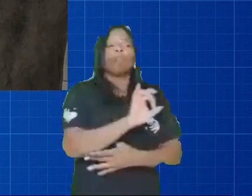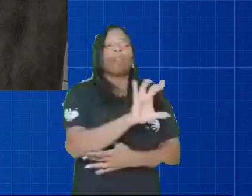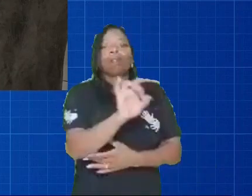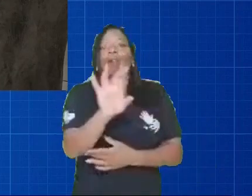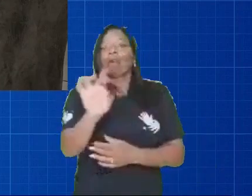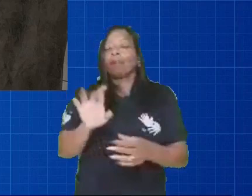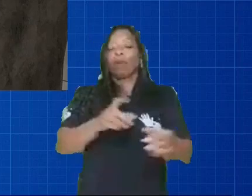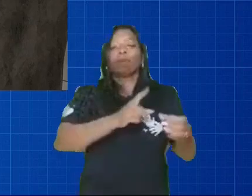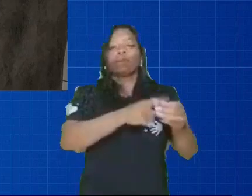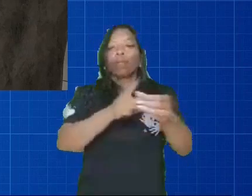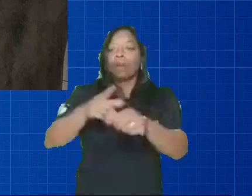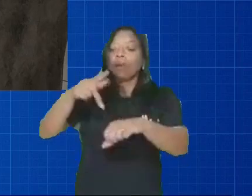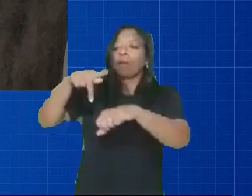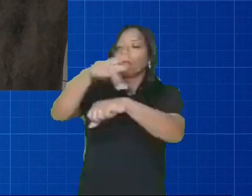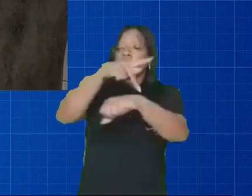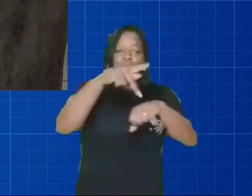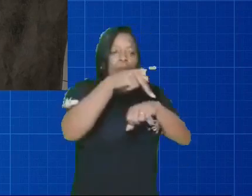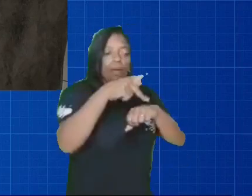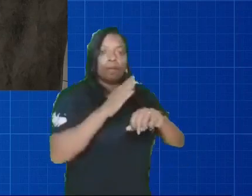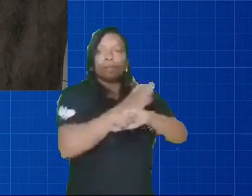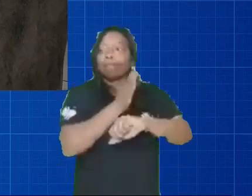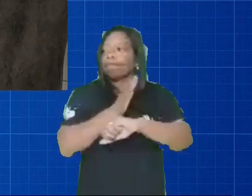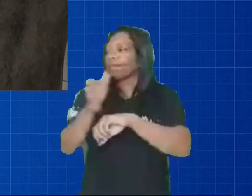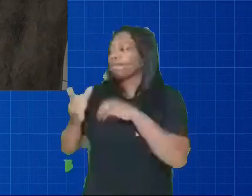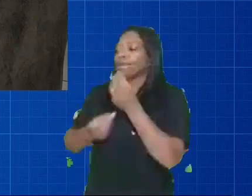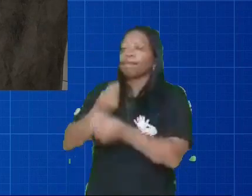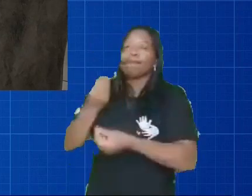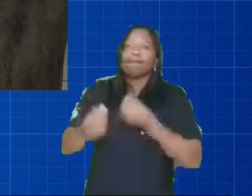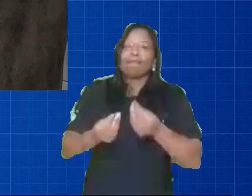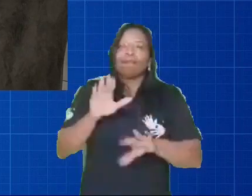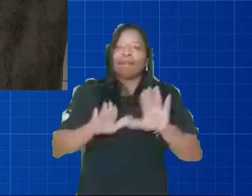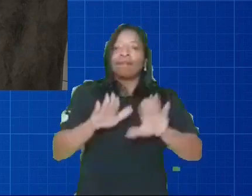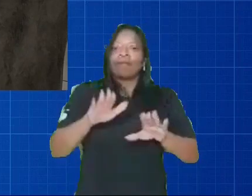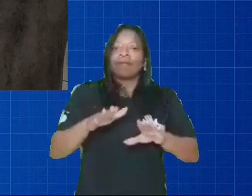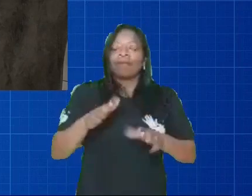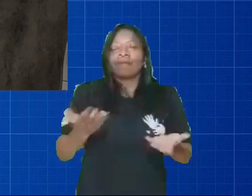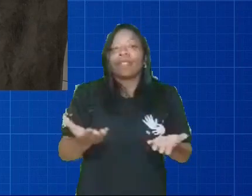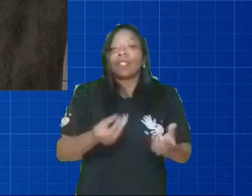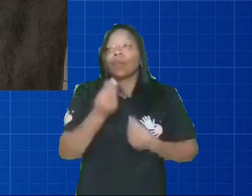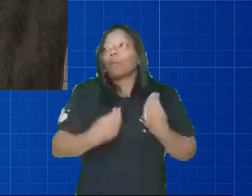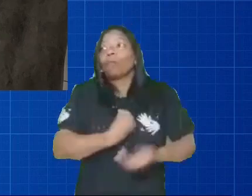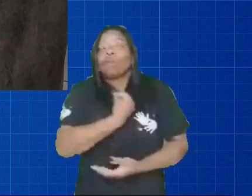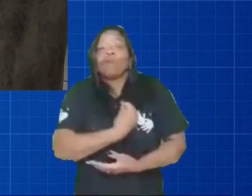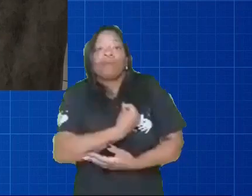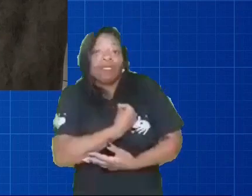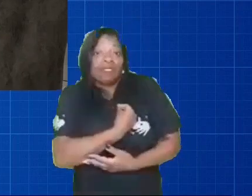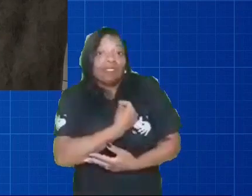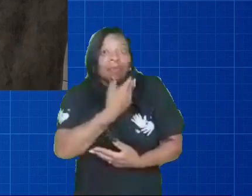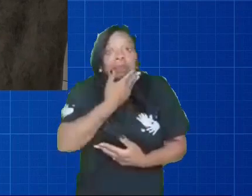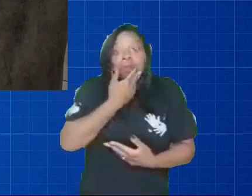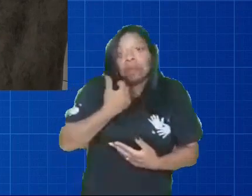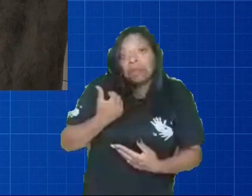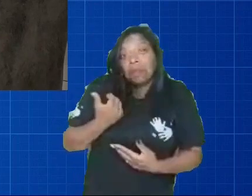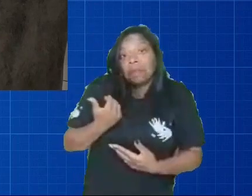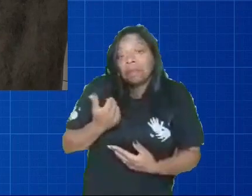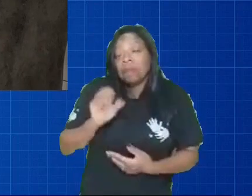estávamos ou dos acessos, tínhamos uma condição melhor de poder sobreviver ou de ter